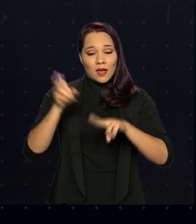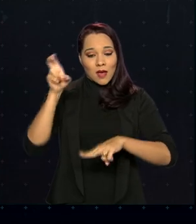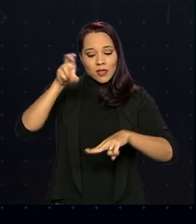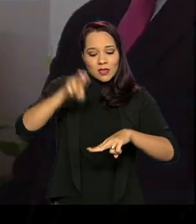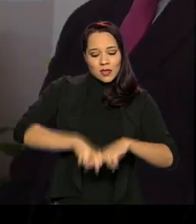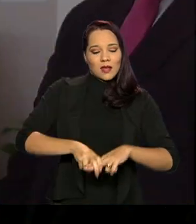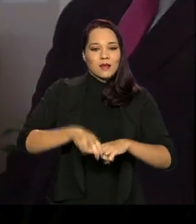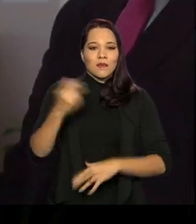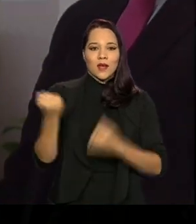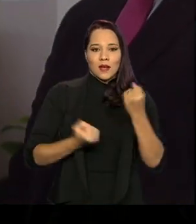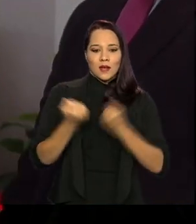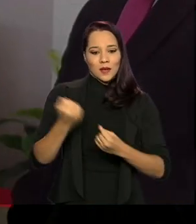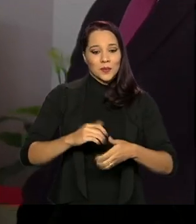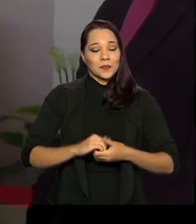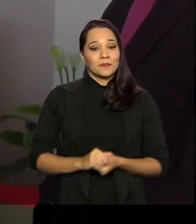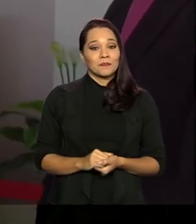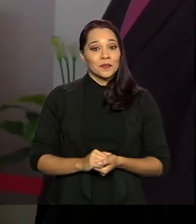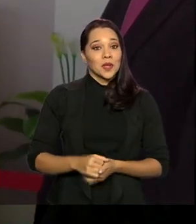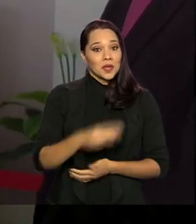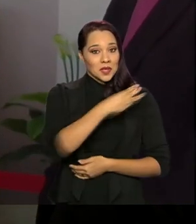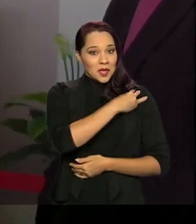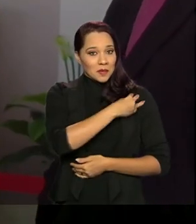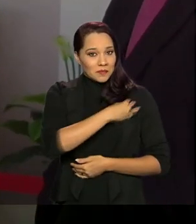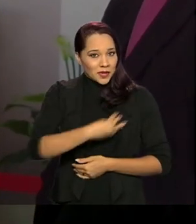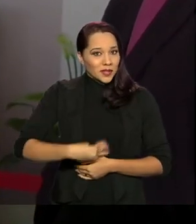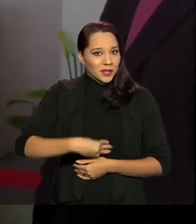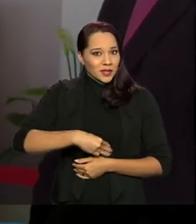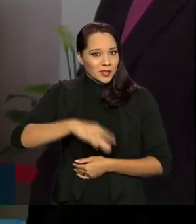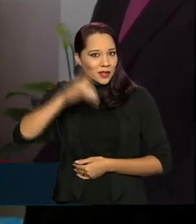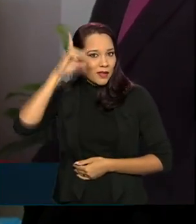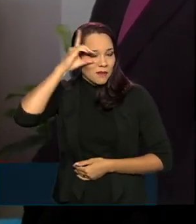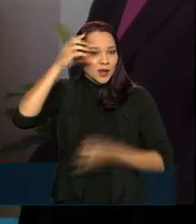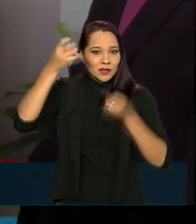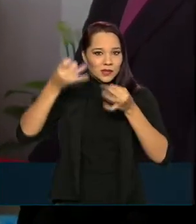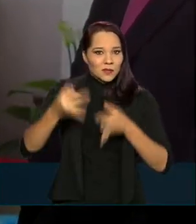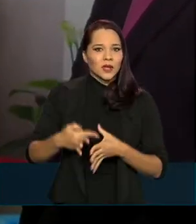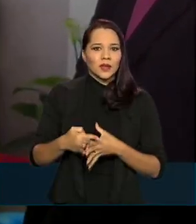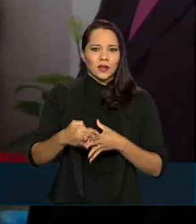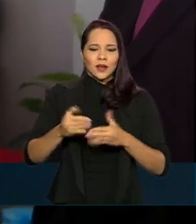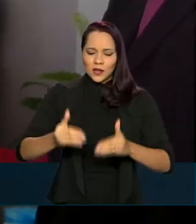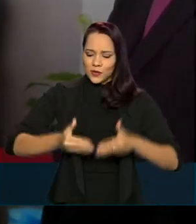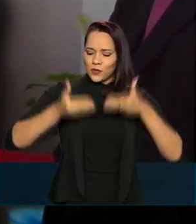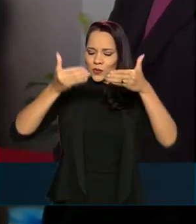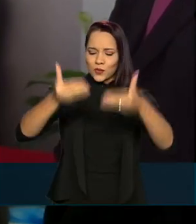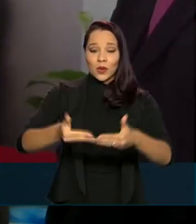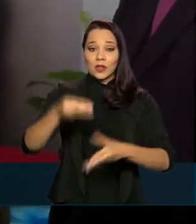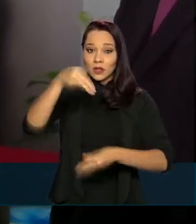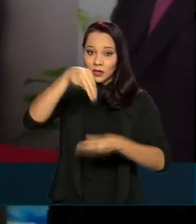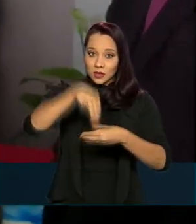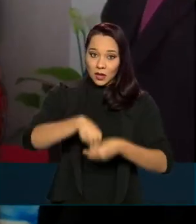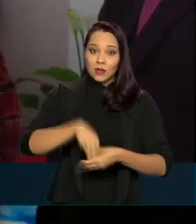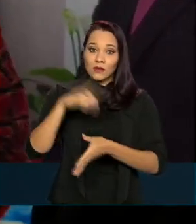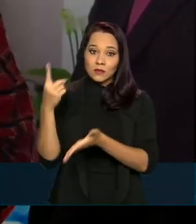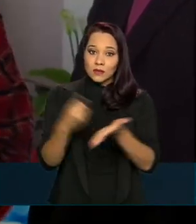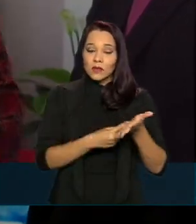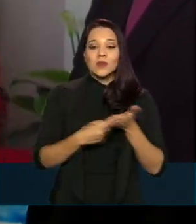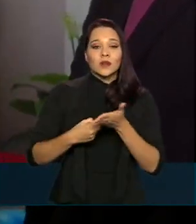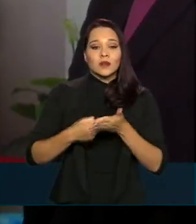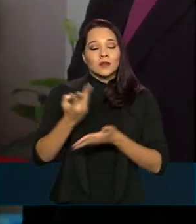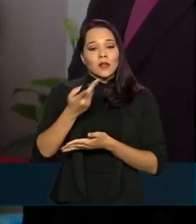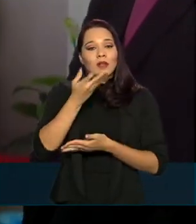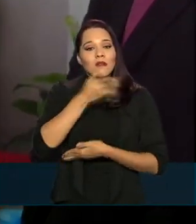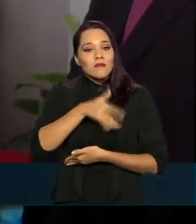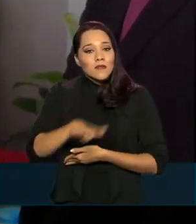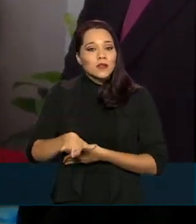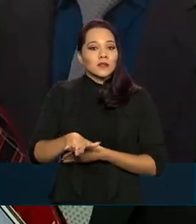para automóvel. E a ministra Damares Alves lembra que em outra frente, dentro do Pacto pela Infância, o